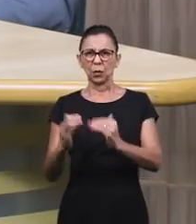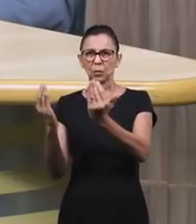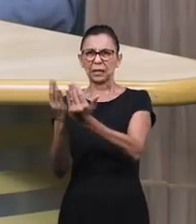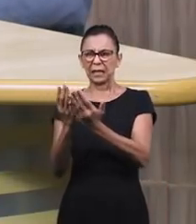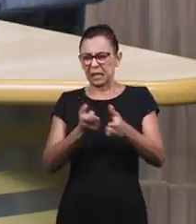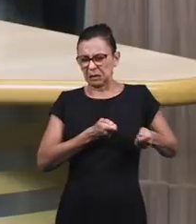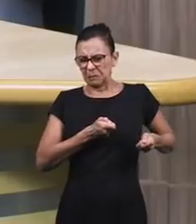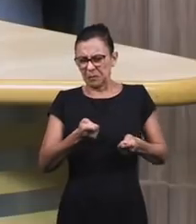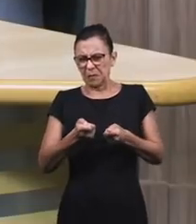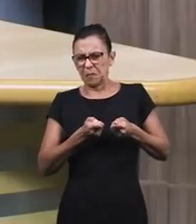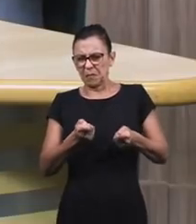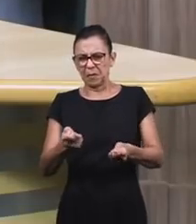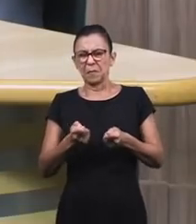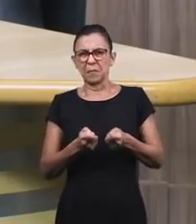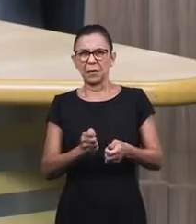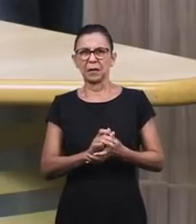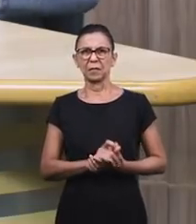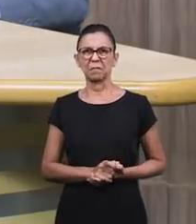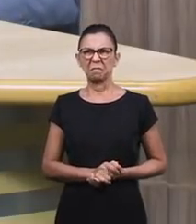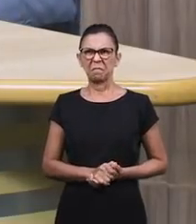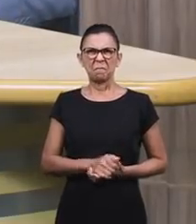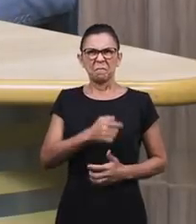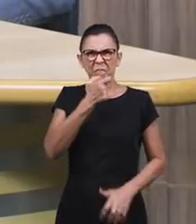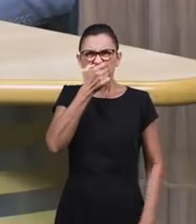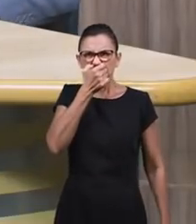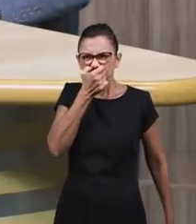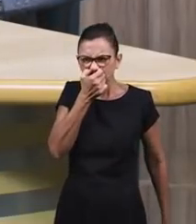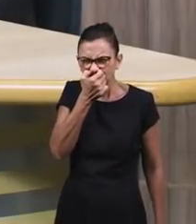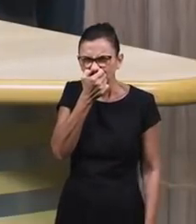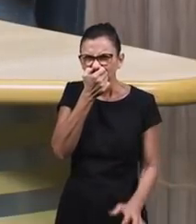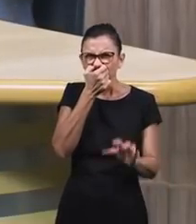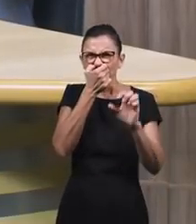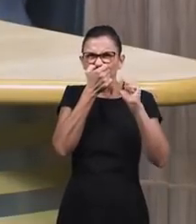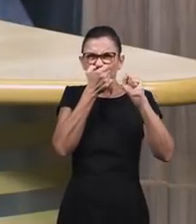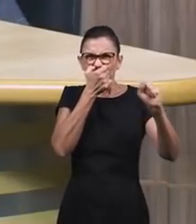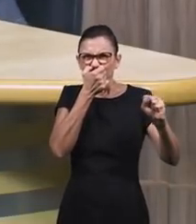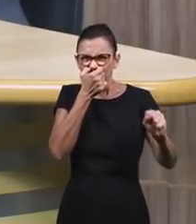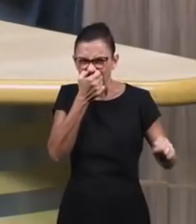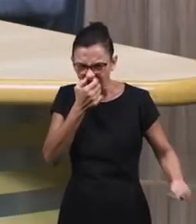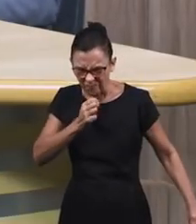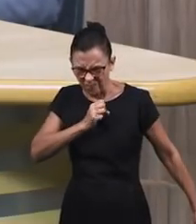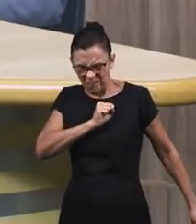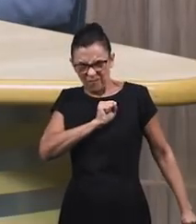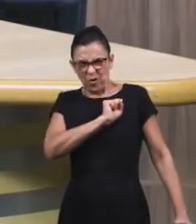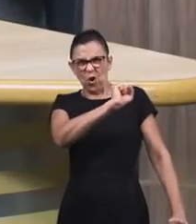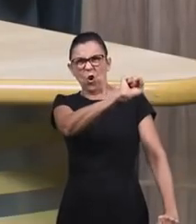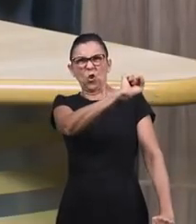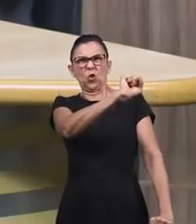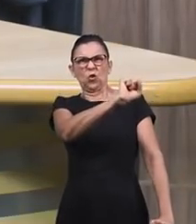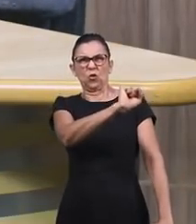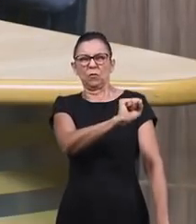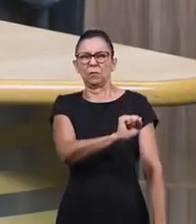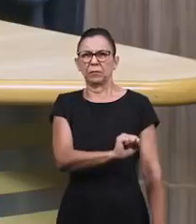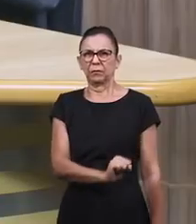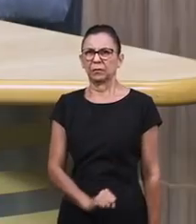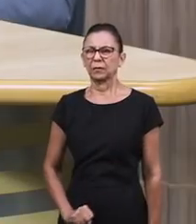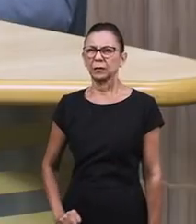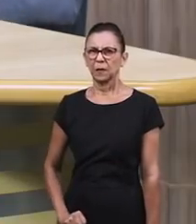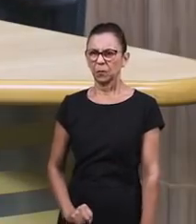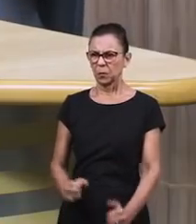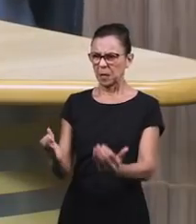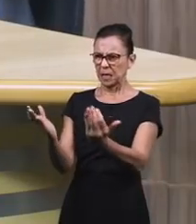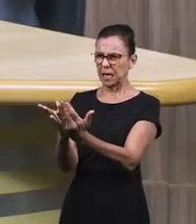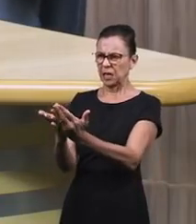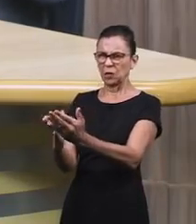caminho de Paulo, né? Paulo respirava ameaça contra os crentes, então ele seguiu no caminho de Damasco, vou pegar o crente, vou